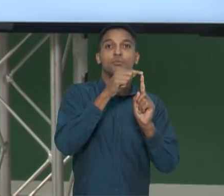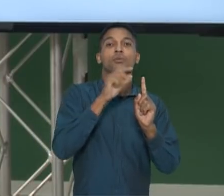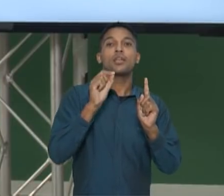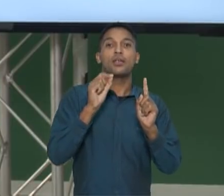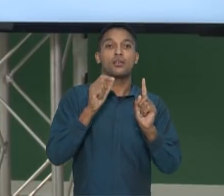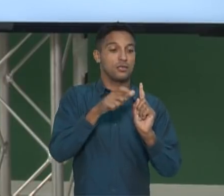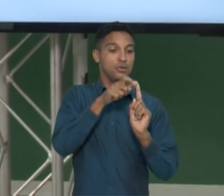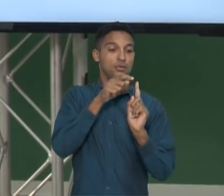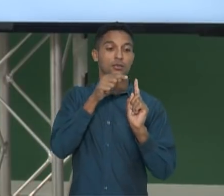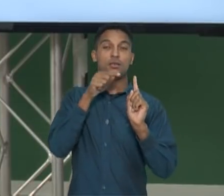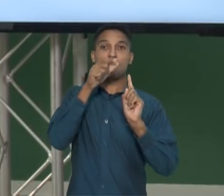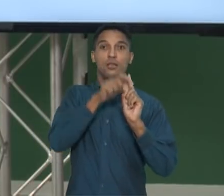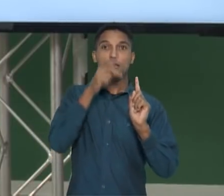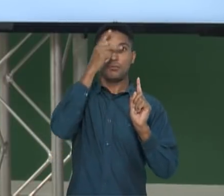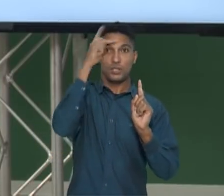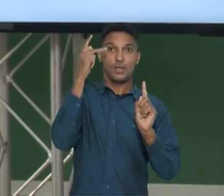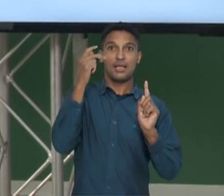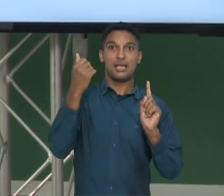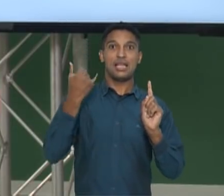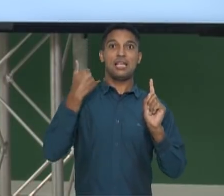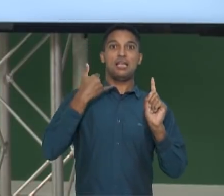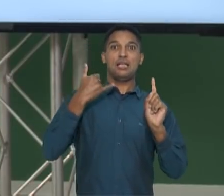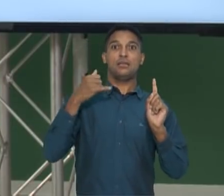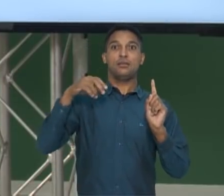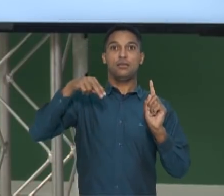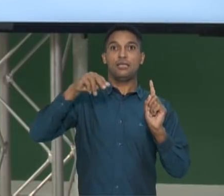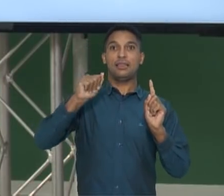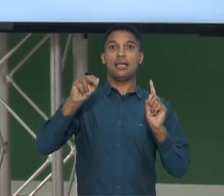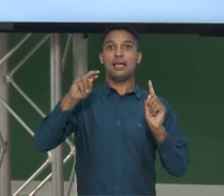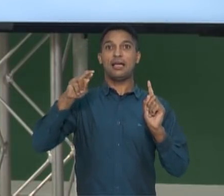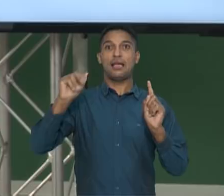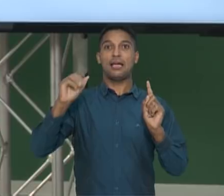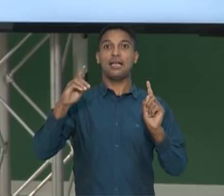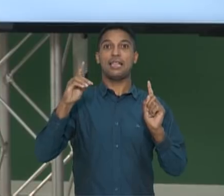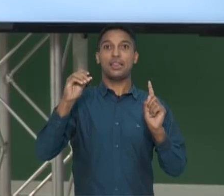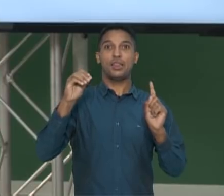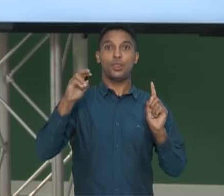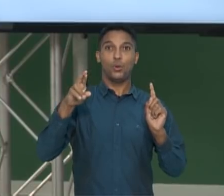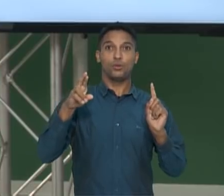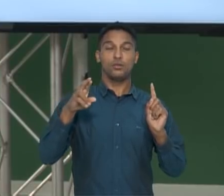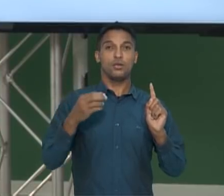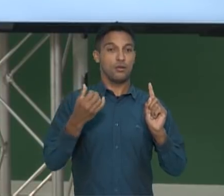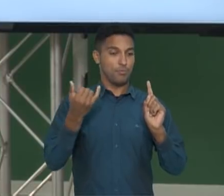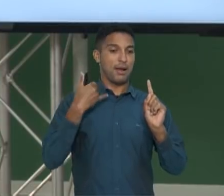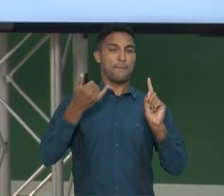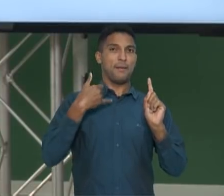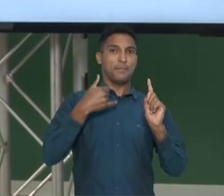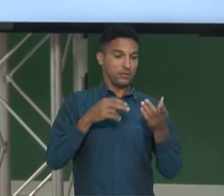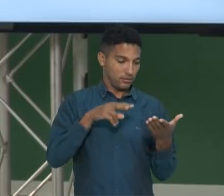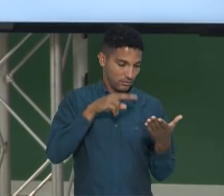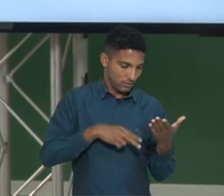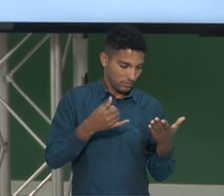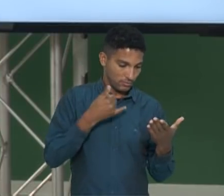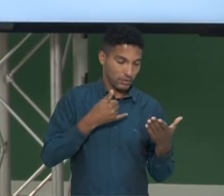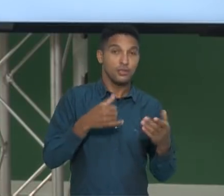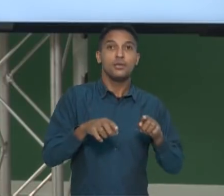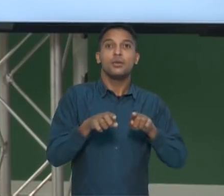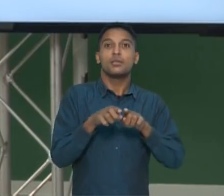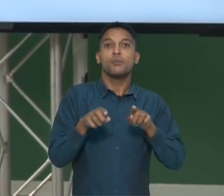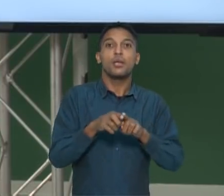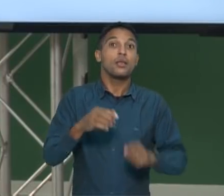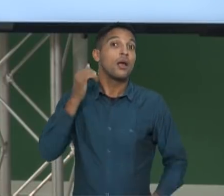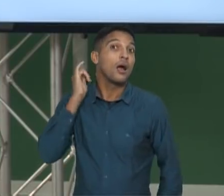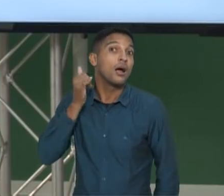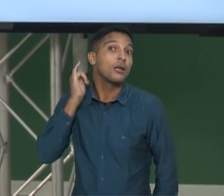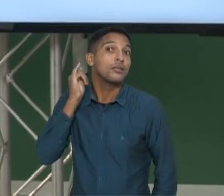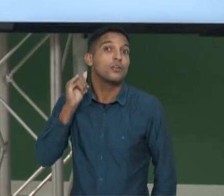uma história, um acontecimento, no nosso caso aqui um conto, né? O foco narrativo, se é em primeira pessoa, se os acontecimentos se